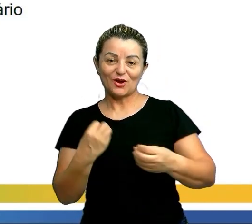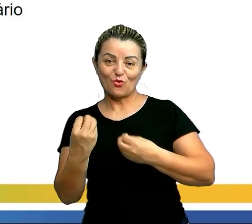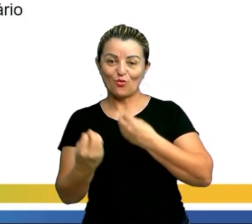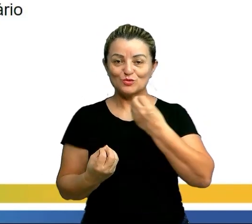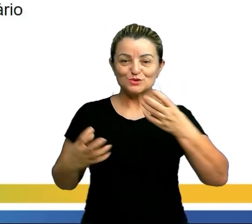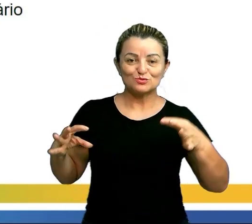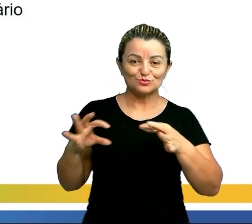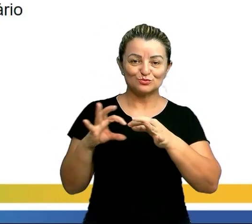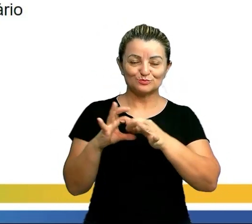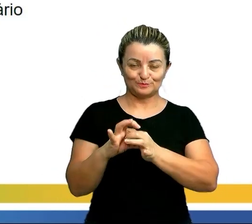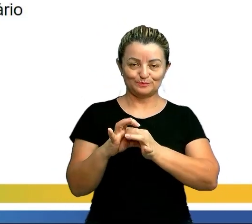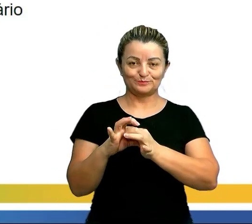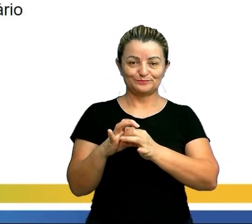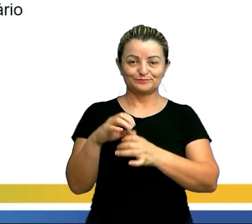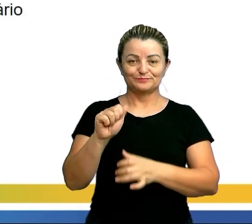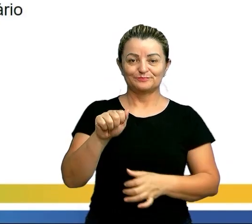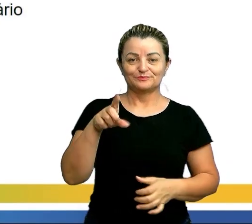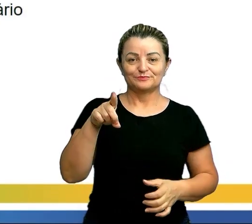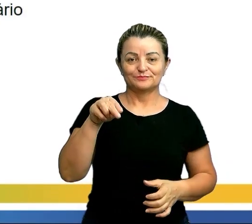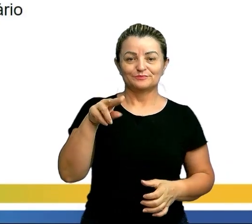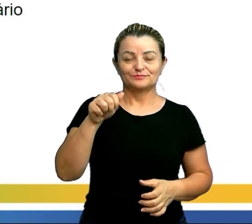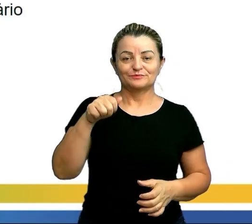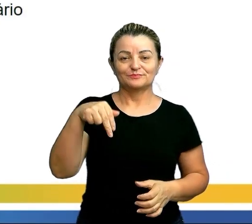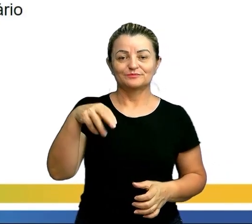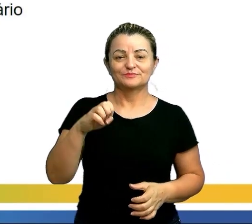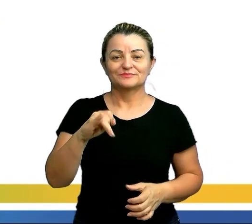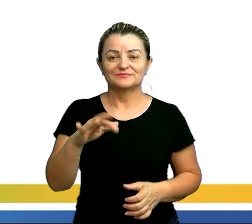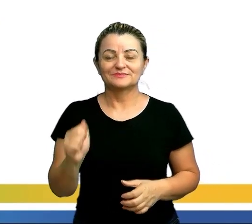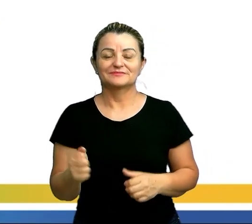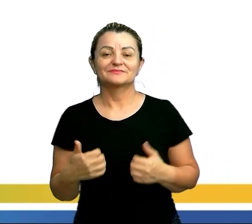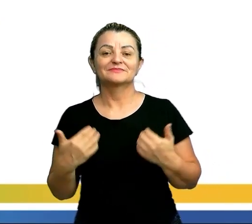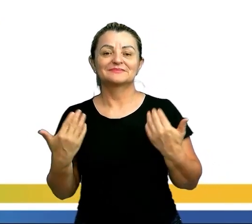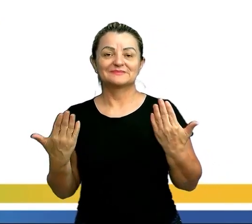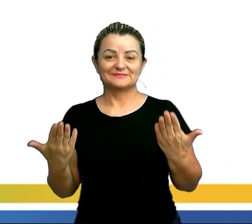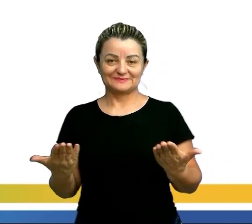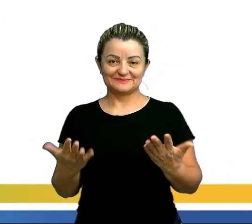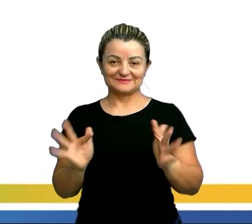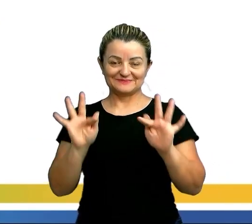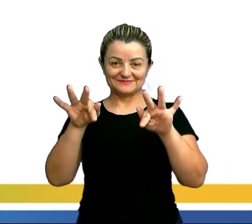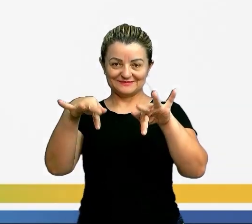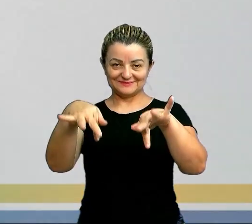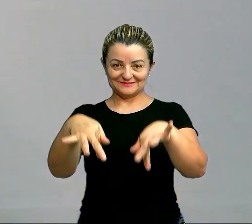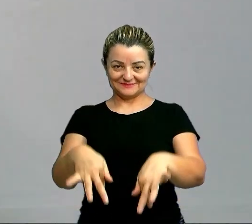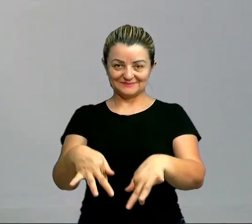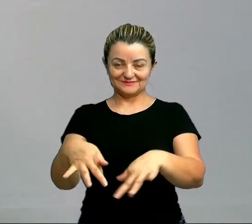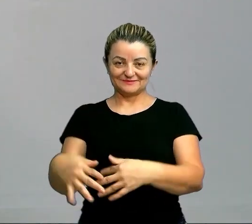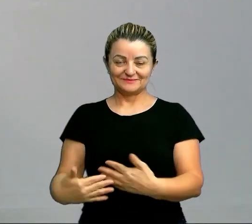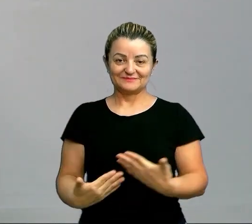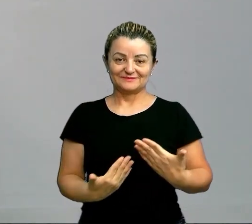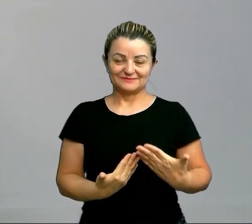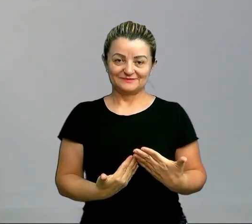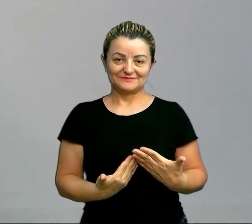união aduaneira, certo? E com isso, a gente finaliza